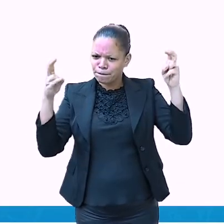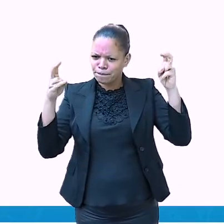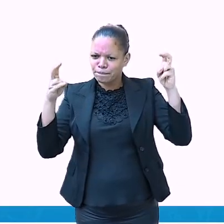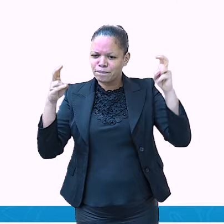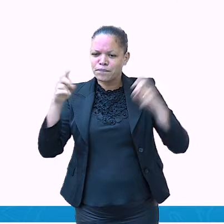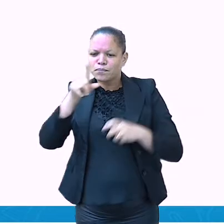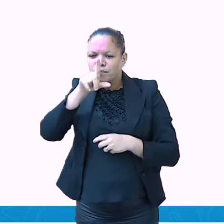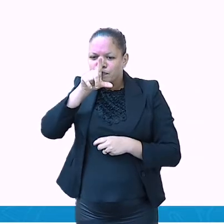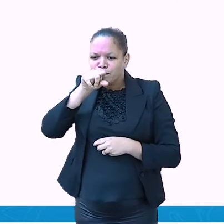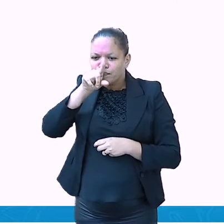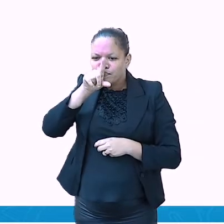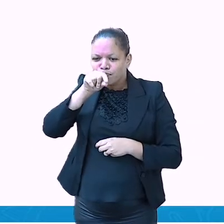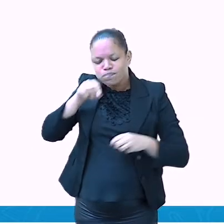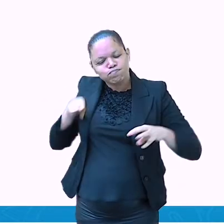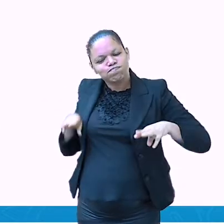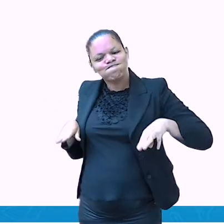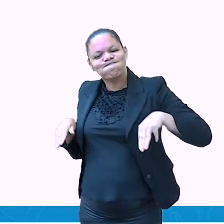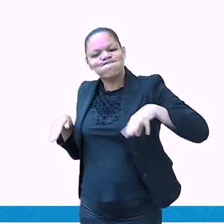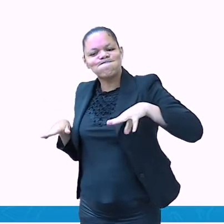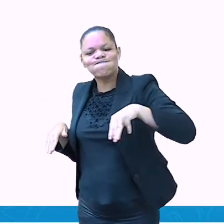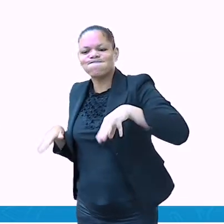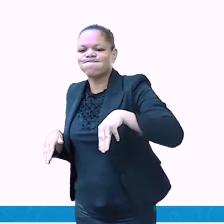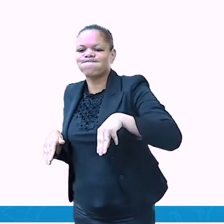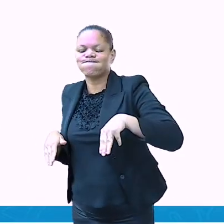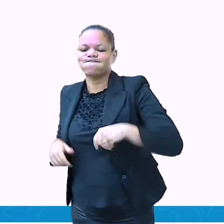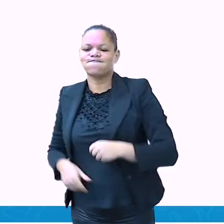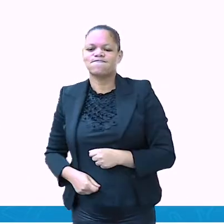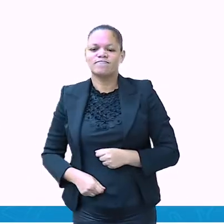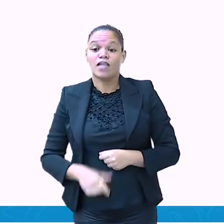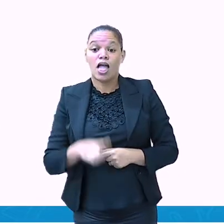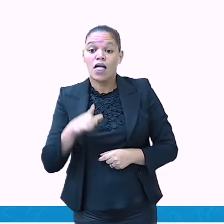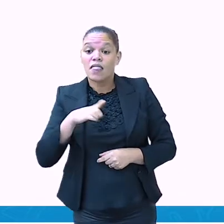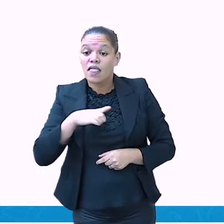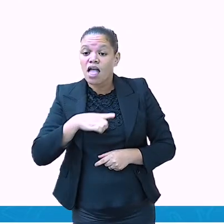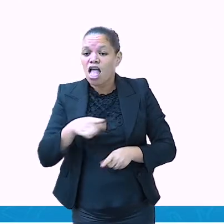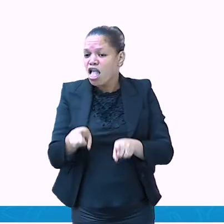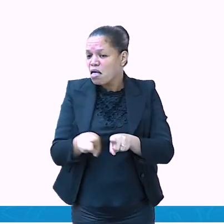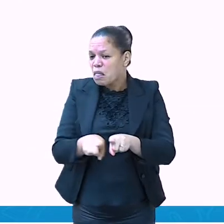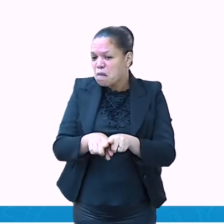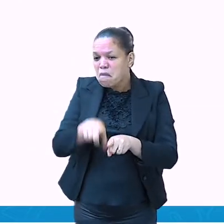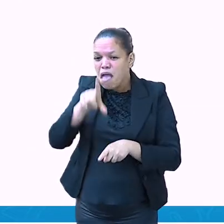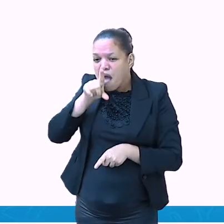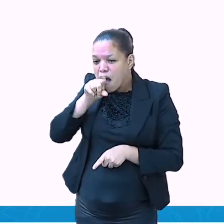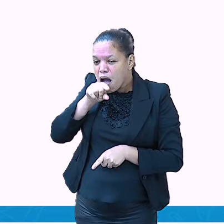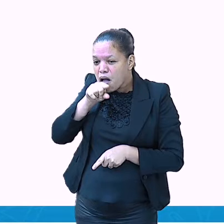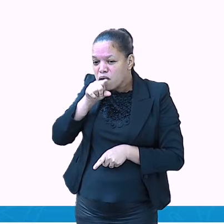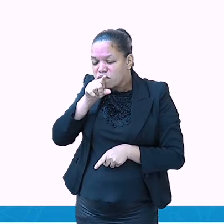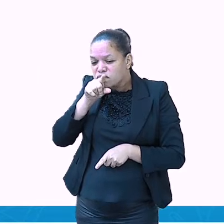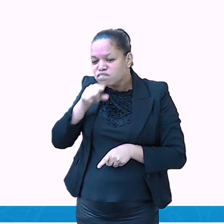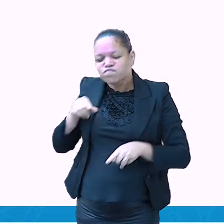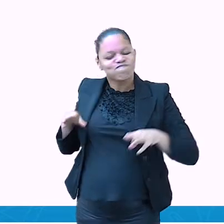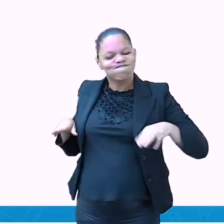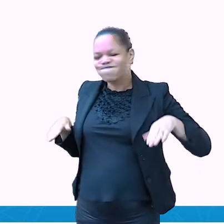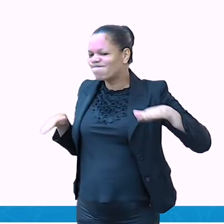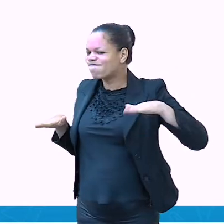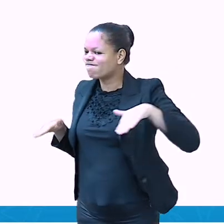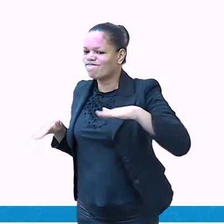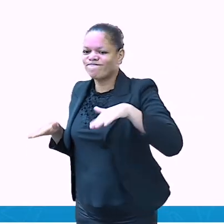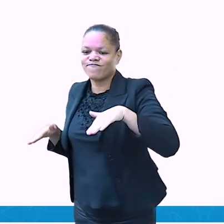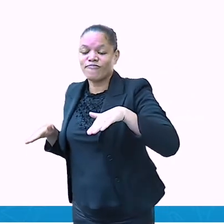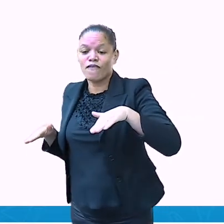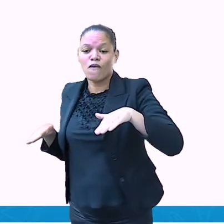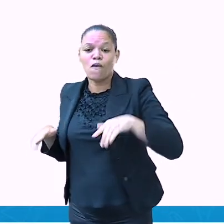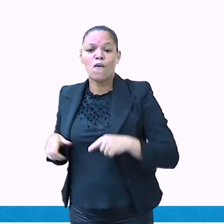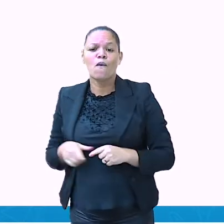aves voam, mas todas têm penas e uma estrutura aerodinâmica.